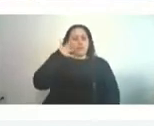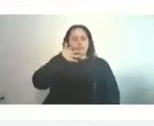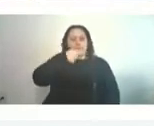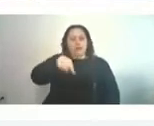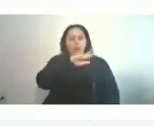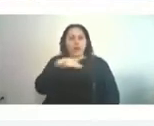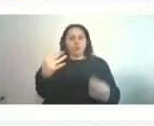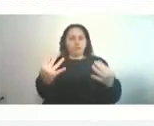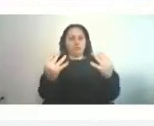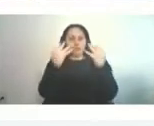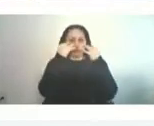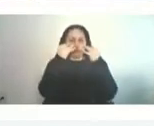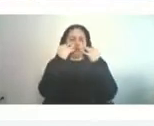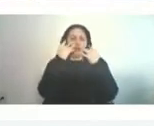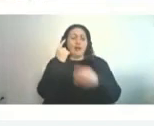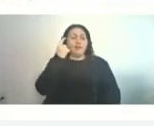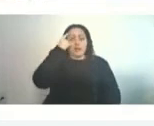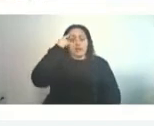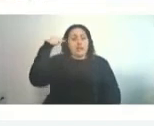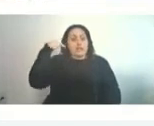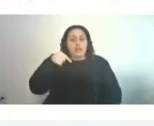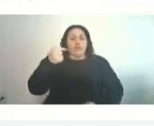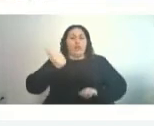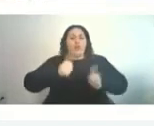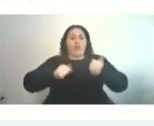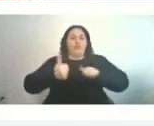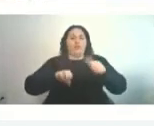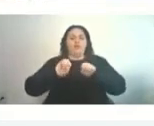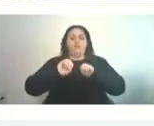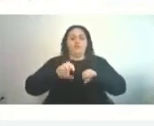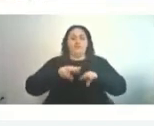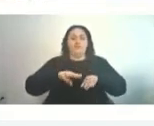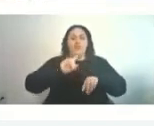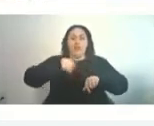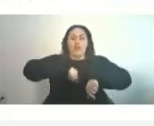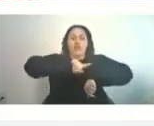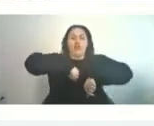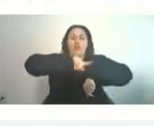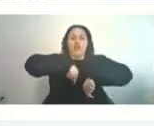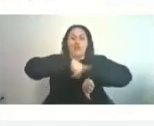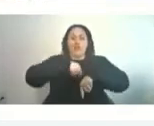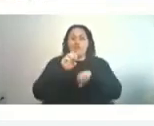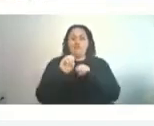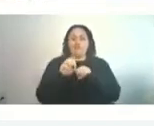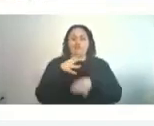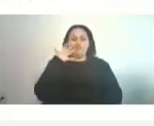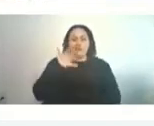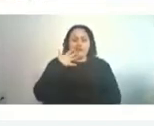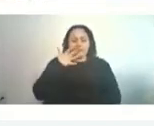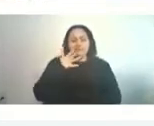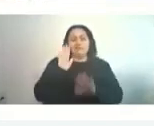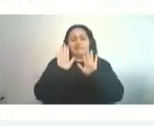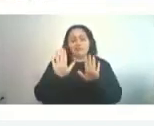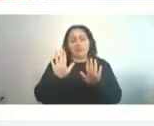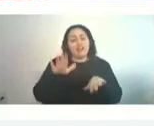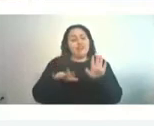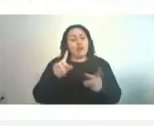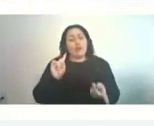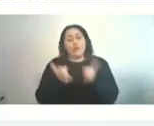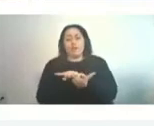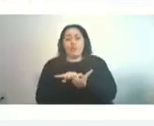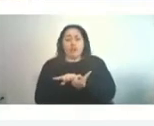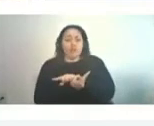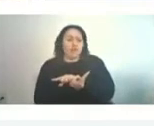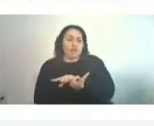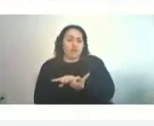que vai dar qualidade na sua formação. E ao contrário, né, às vezes uma experiência que o aluno